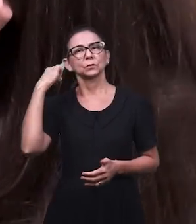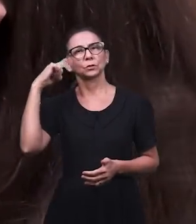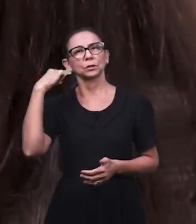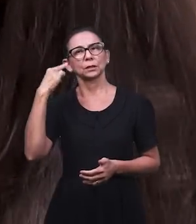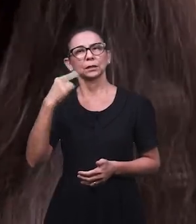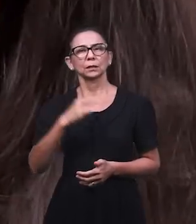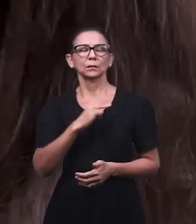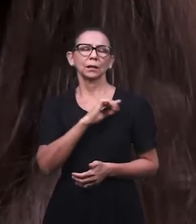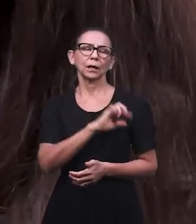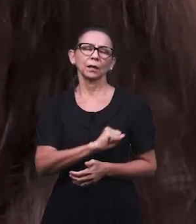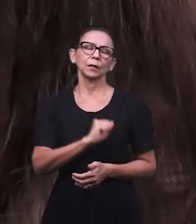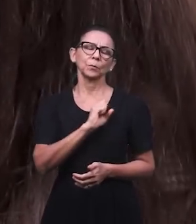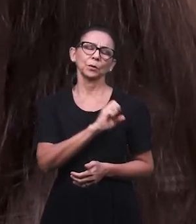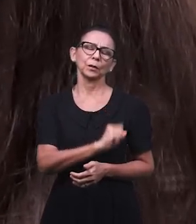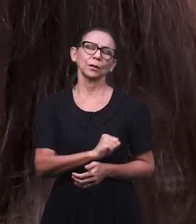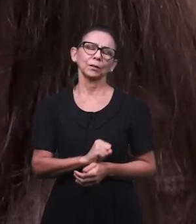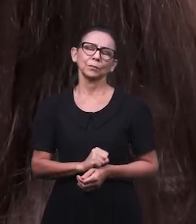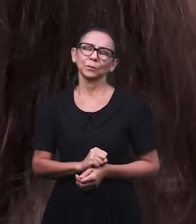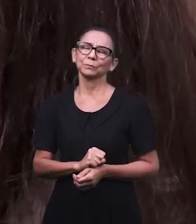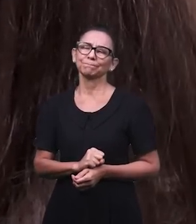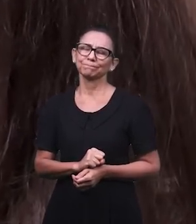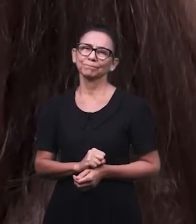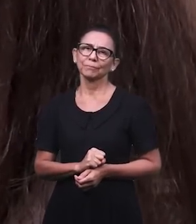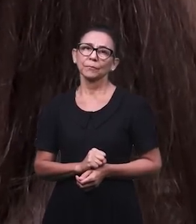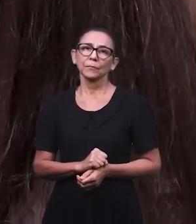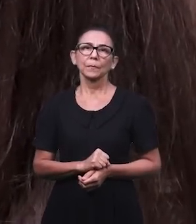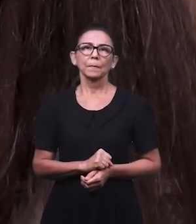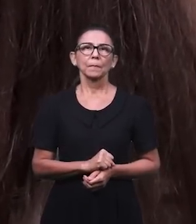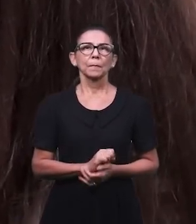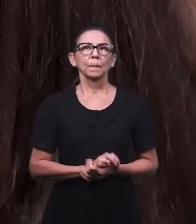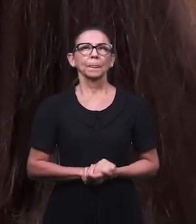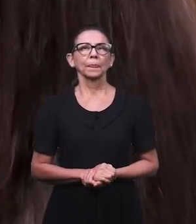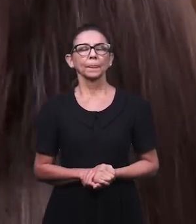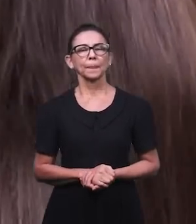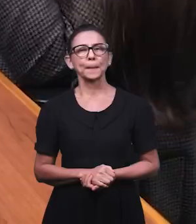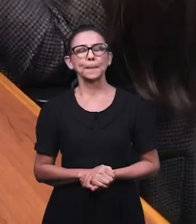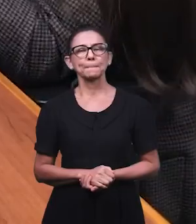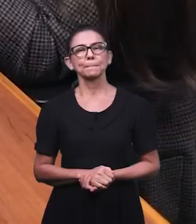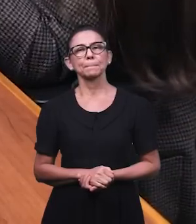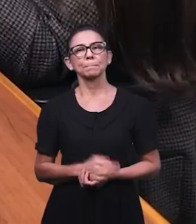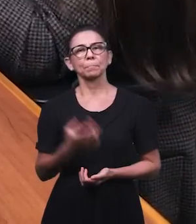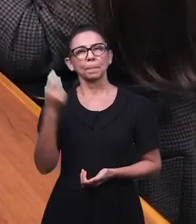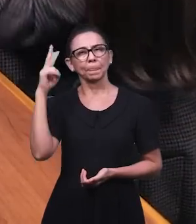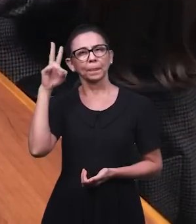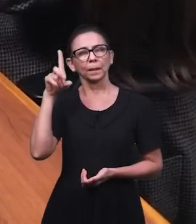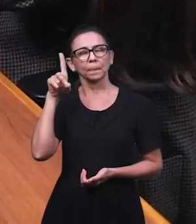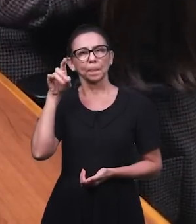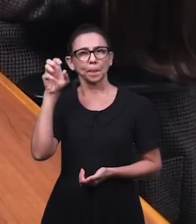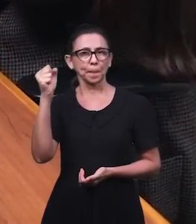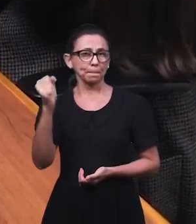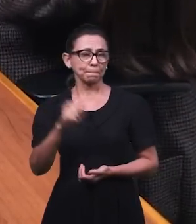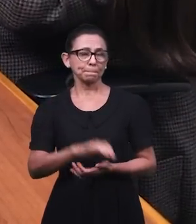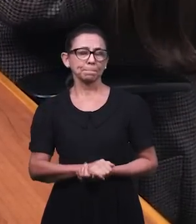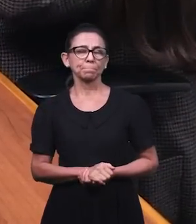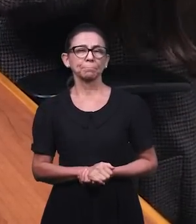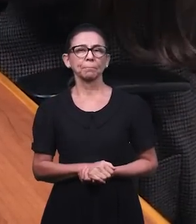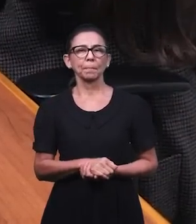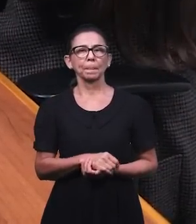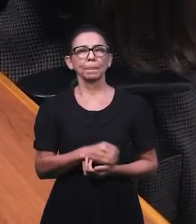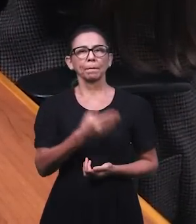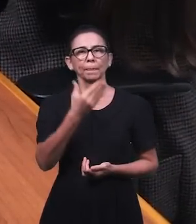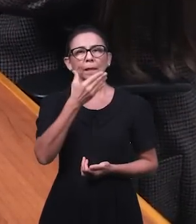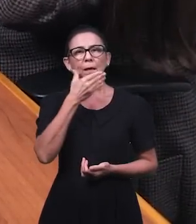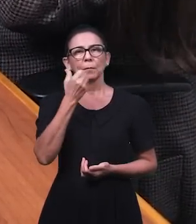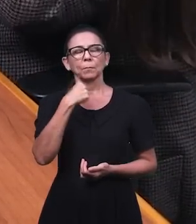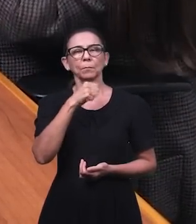gente, eu gosto demais do direito. Isso tem alguma coisa errada. E eu lembro que eu cheguei um dia... A gente chegava, meus pais chegavam, a gente ia direto